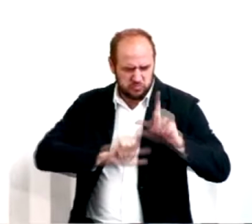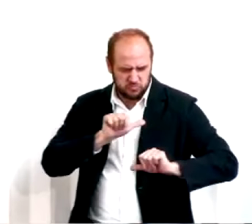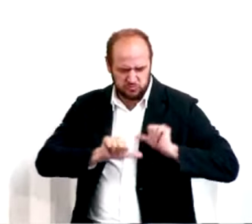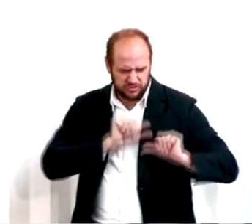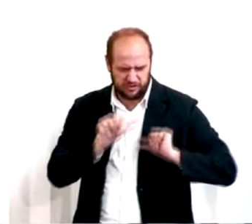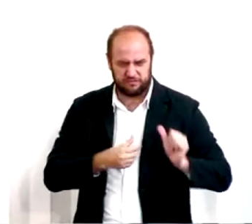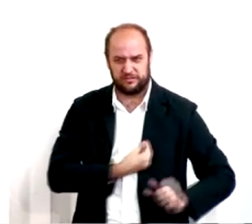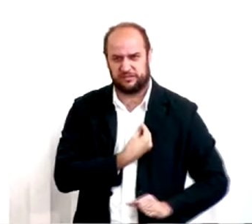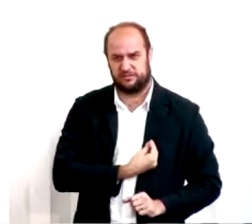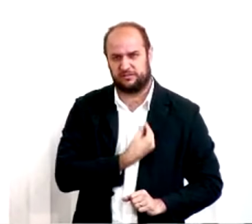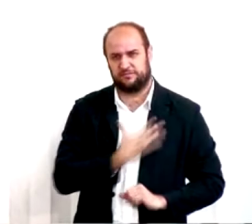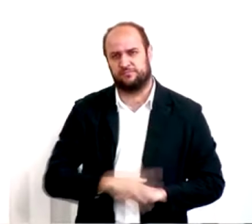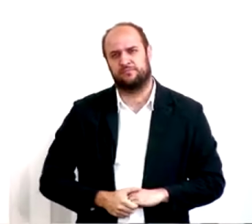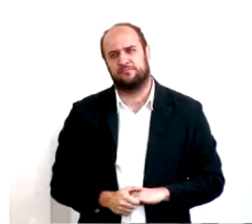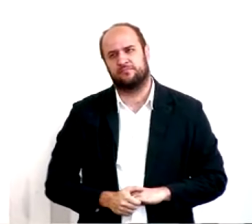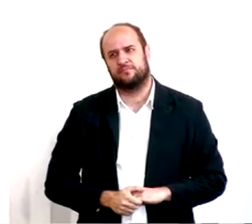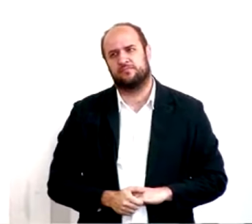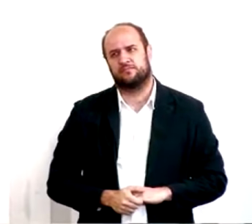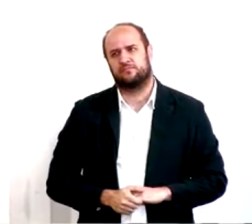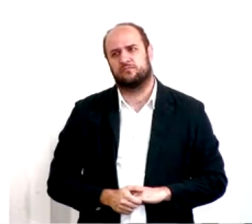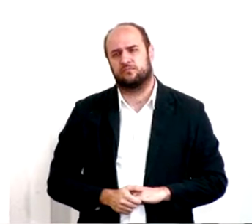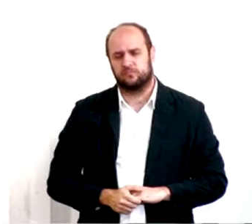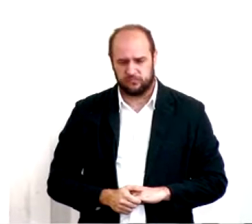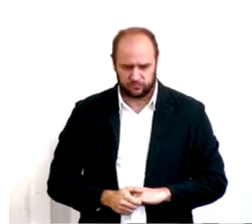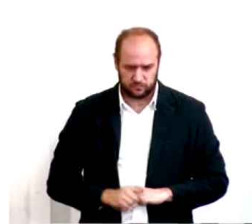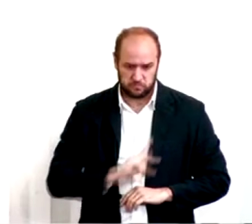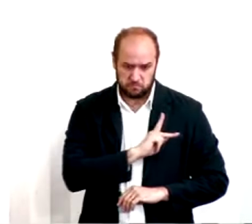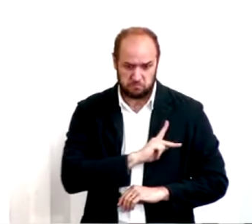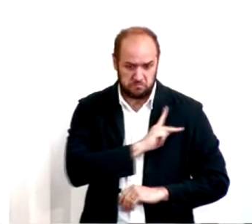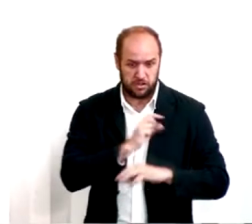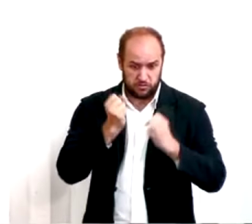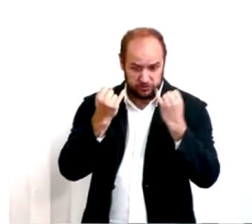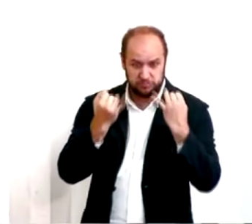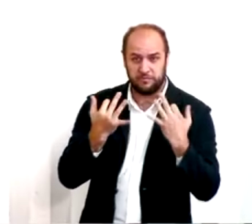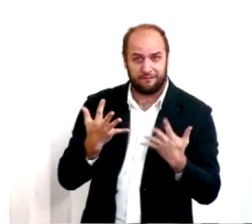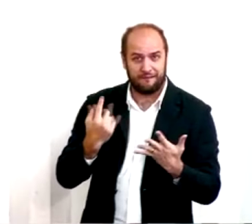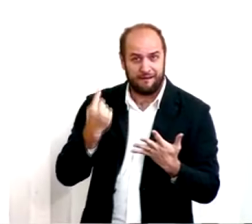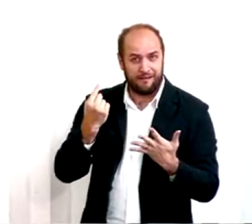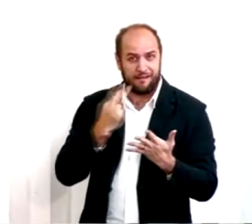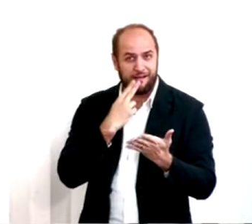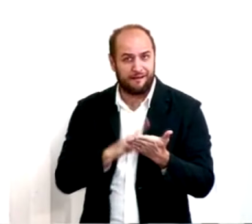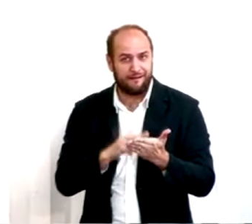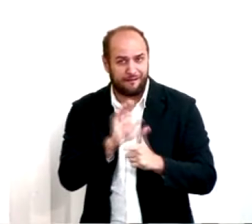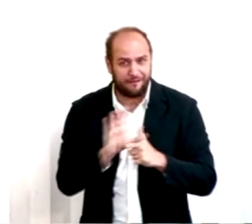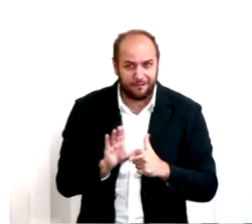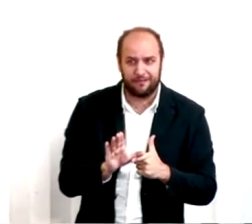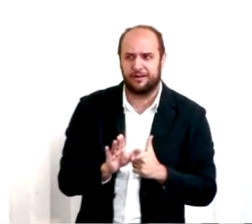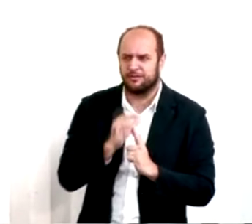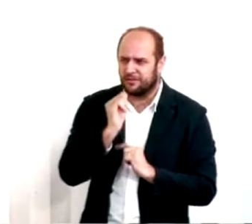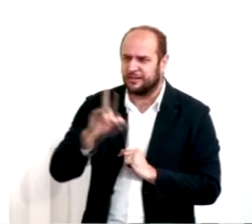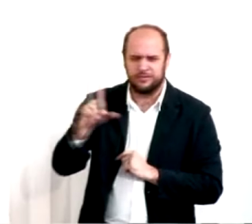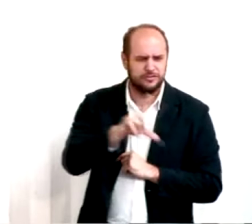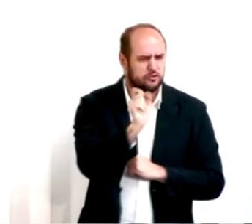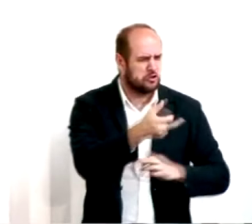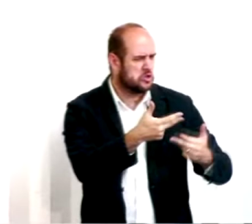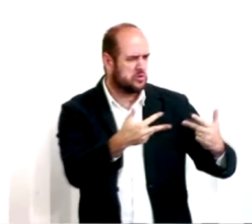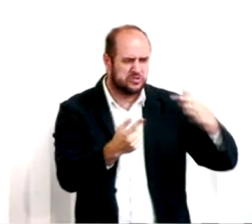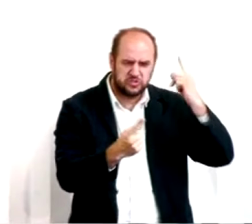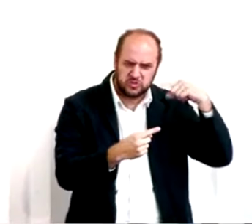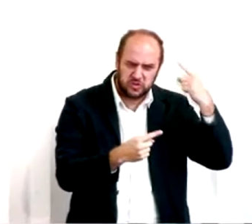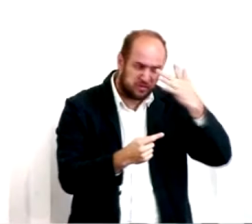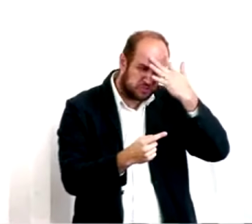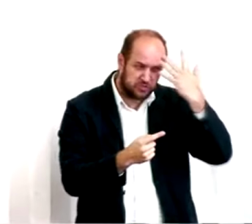essa primeira parte é tão interessante para mim porque Paulo vai explicar assim pelo contrário Deus escolheu as coisas loucas do mundo para